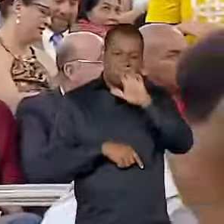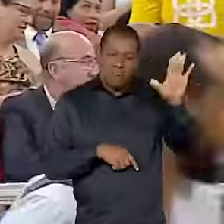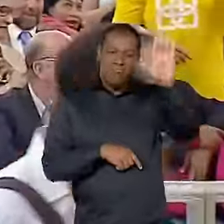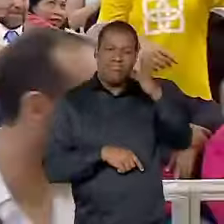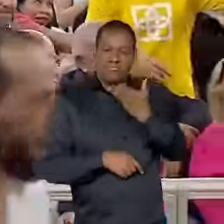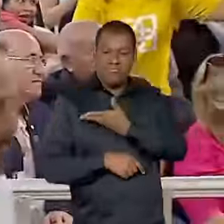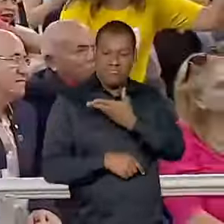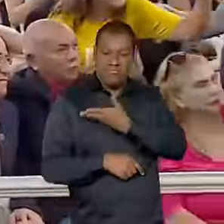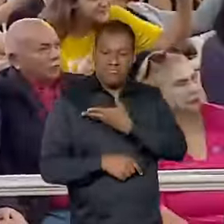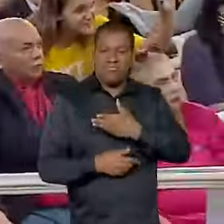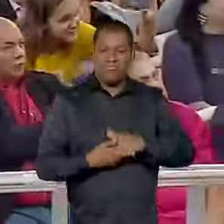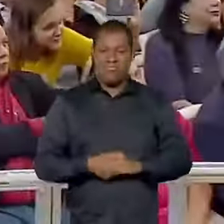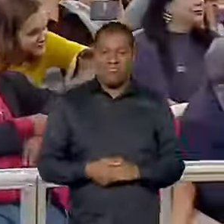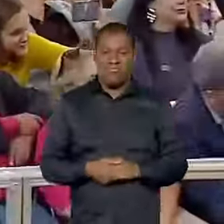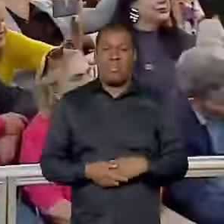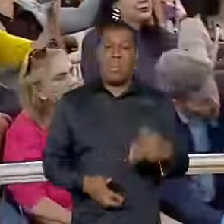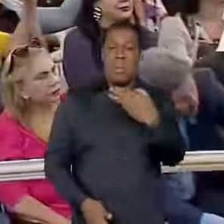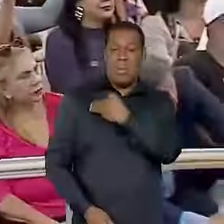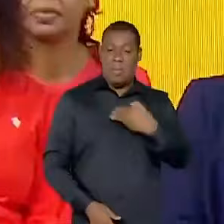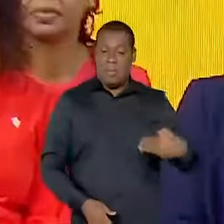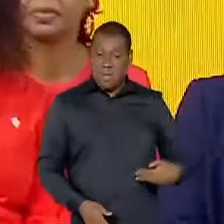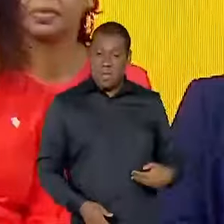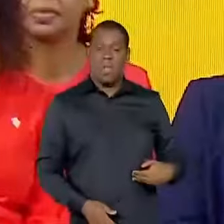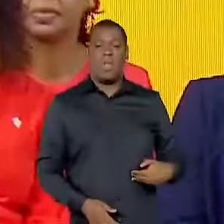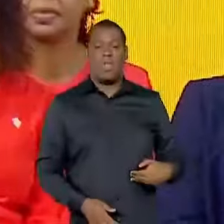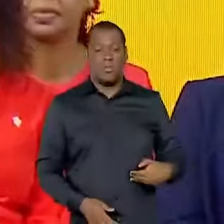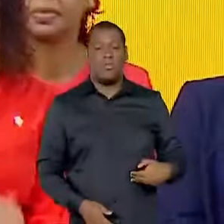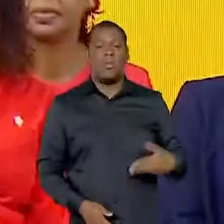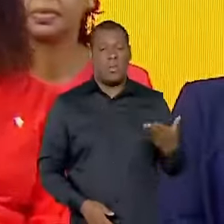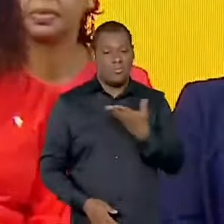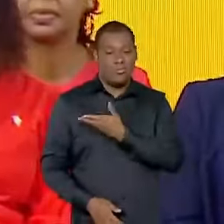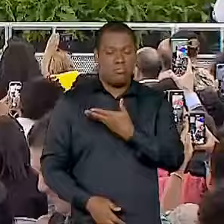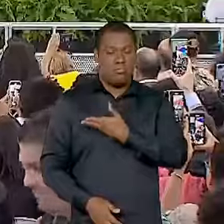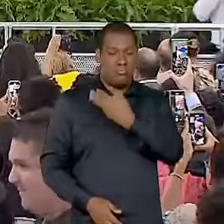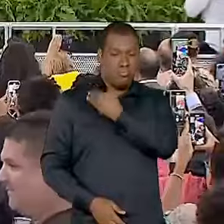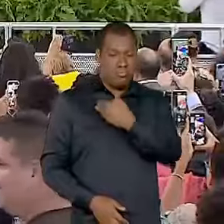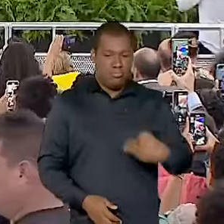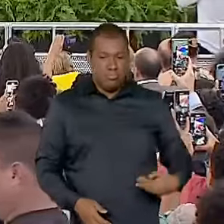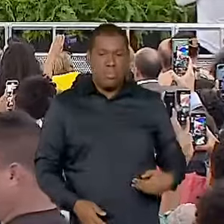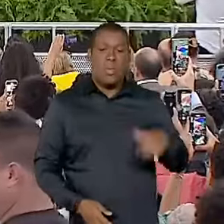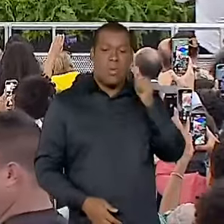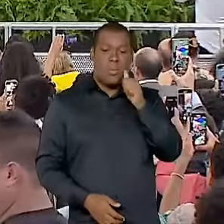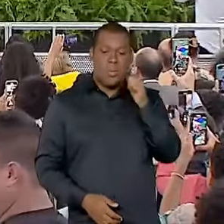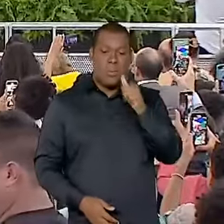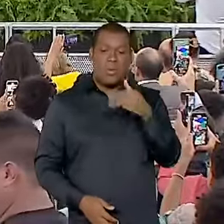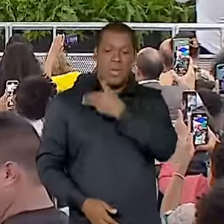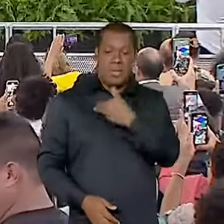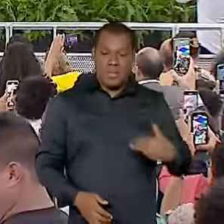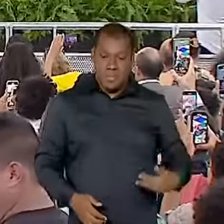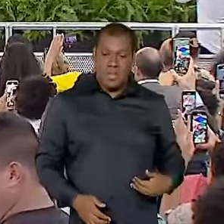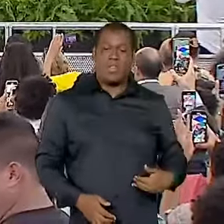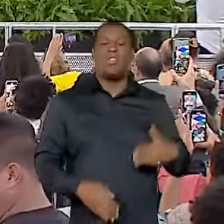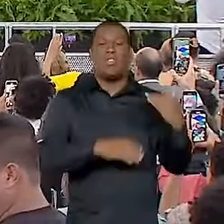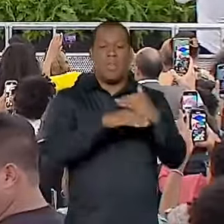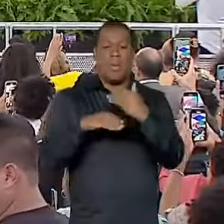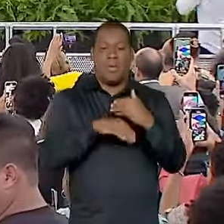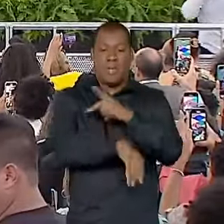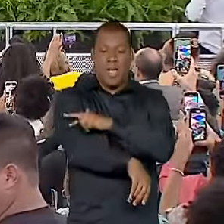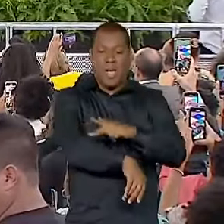meus queridos companheiros ministros de Estado, companheira Aniele Franco da Igualdade